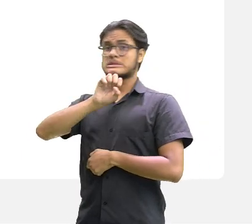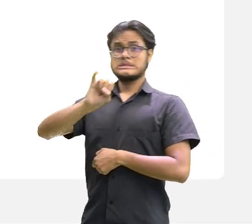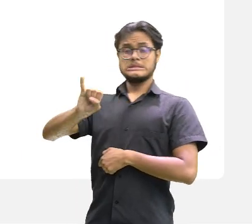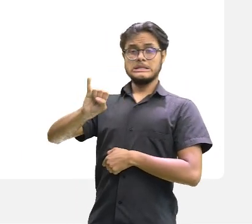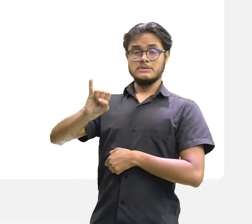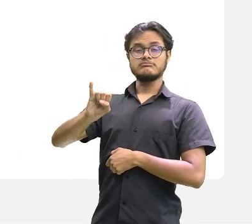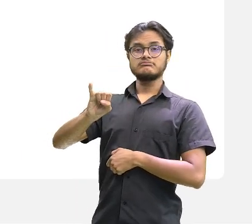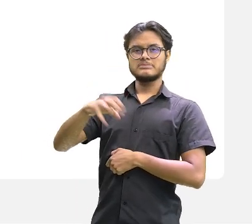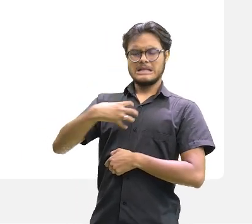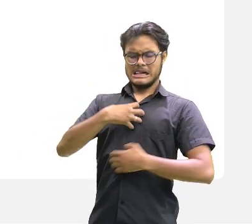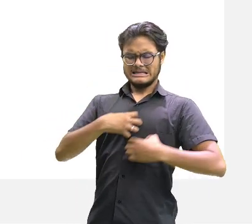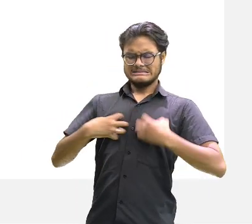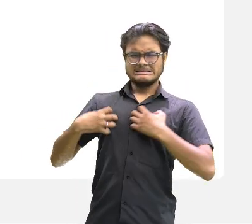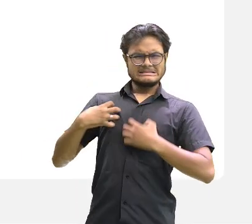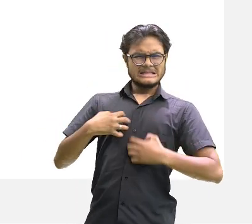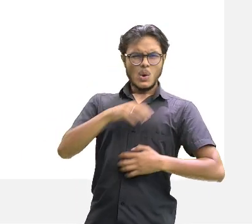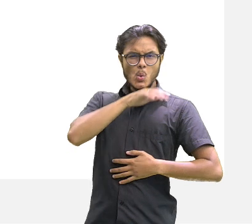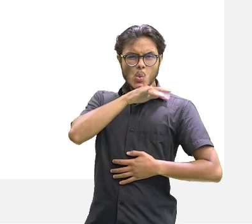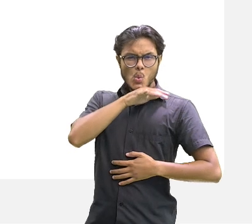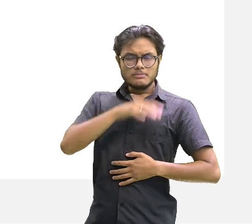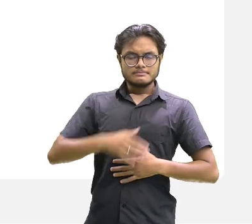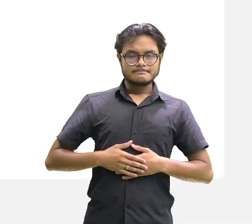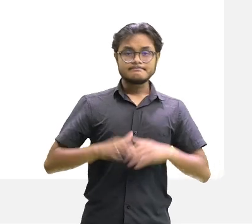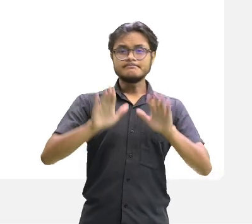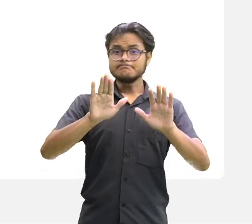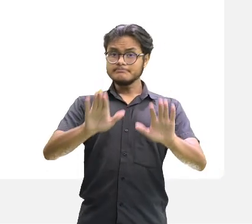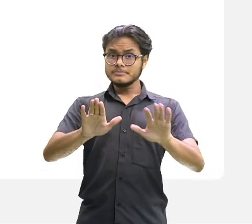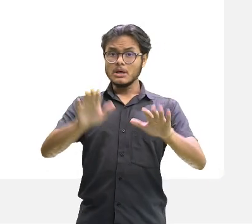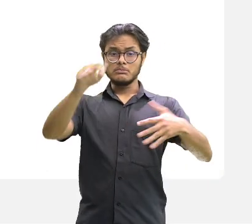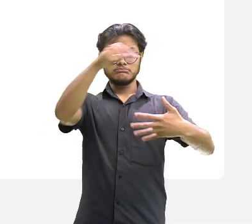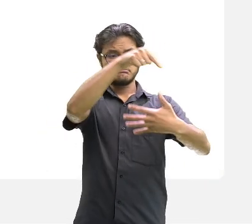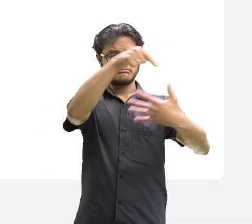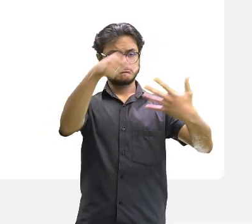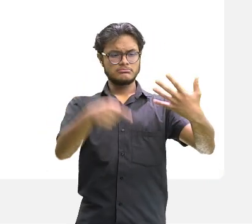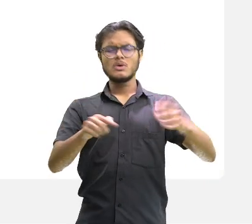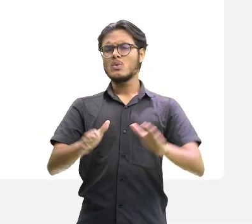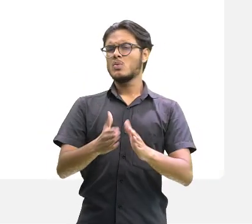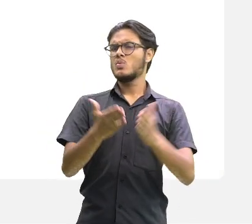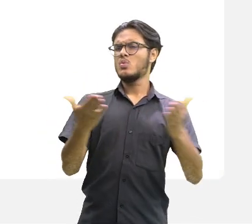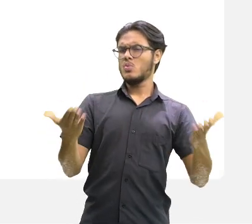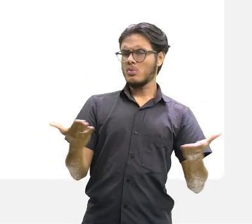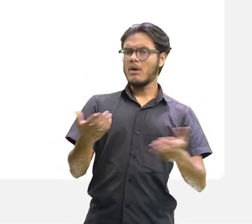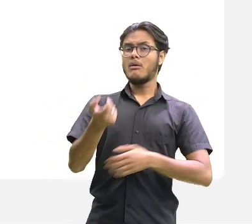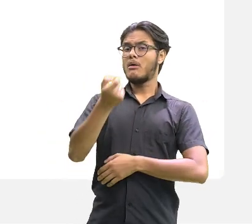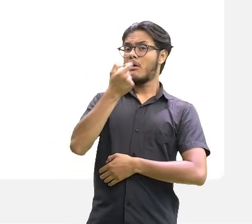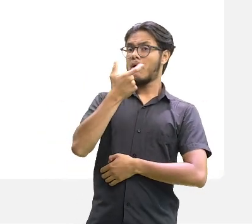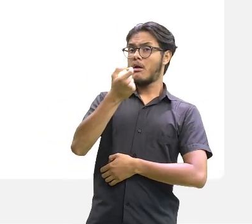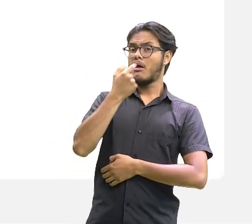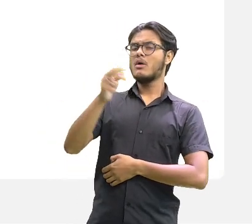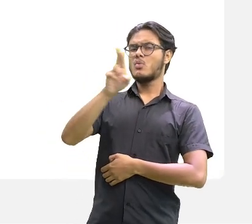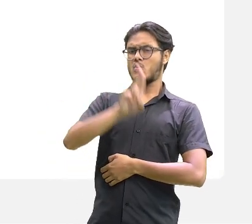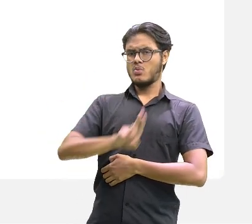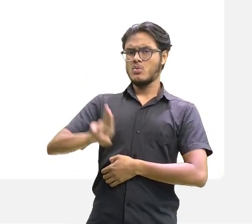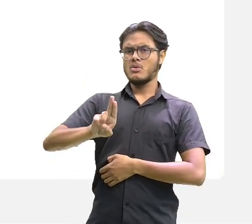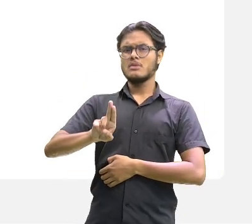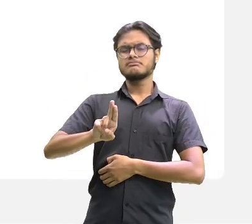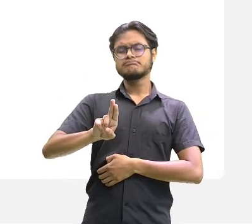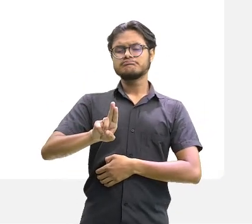uso. Assinale a alternativa que se refere a um método hormonal e que pode reduzir